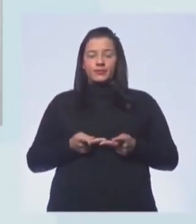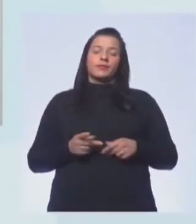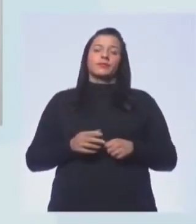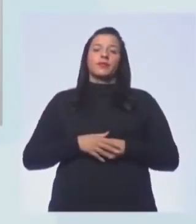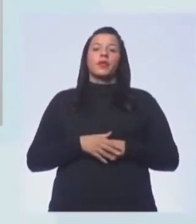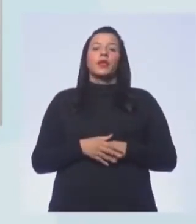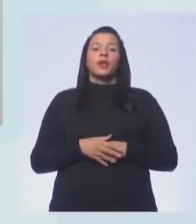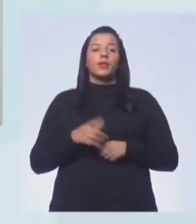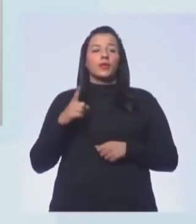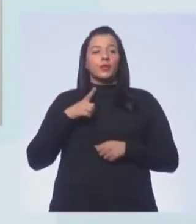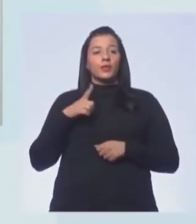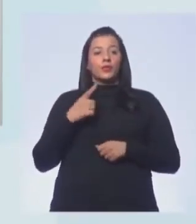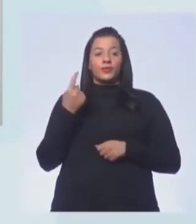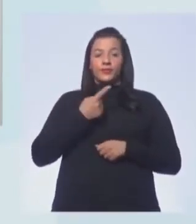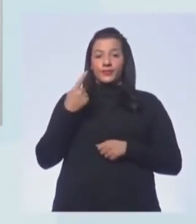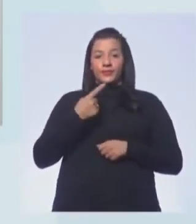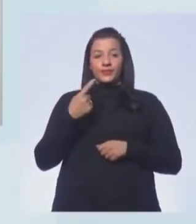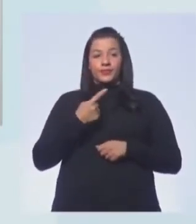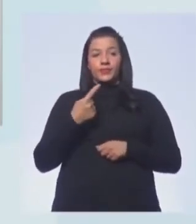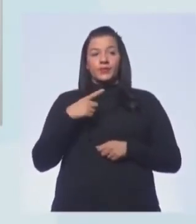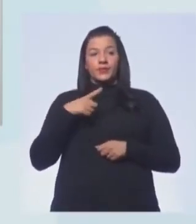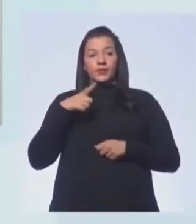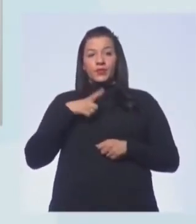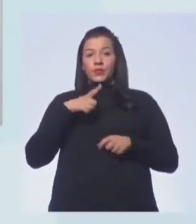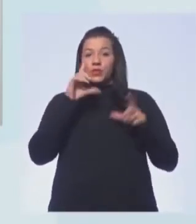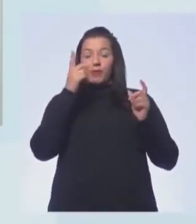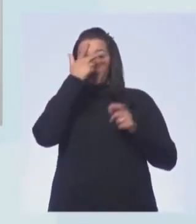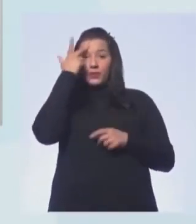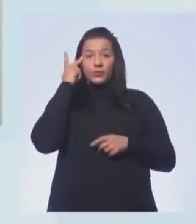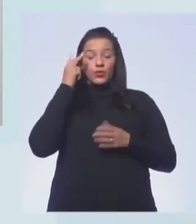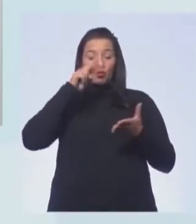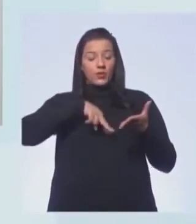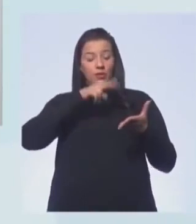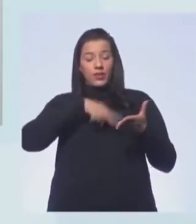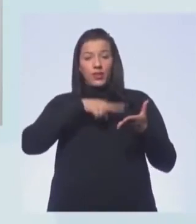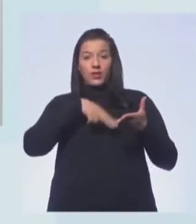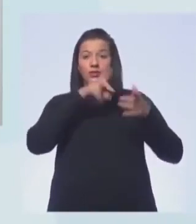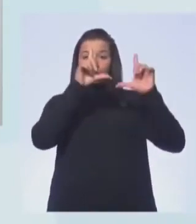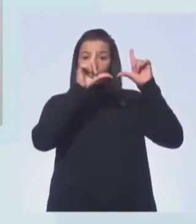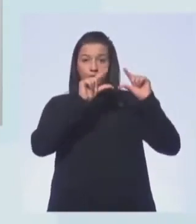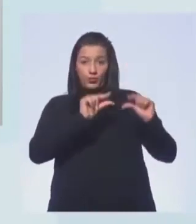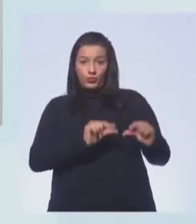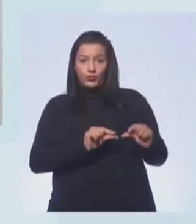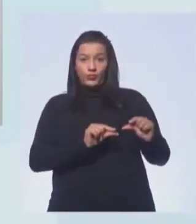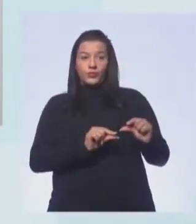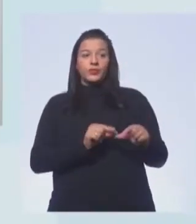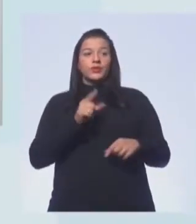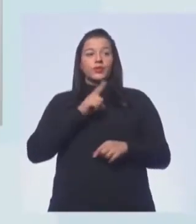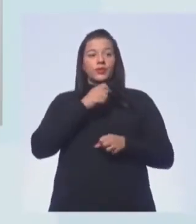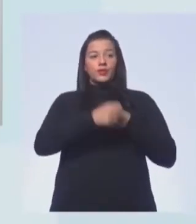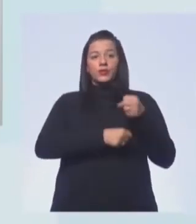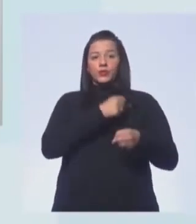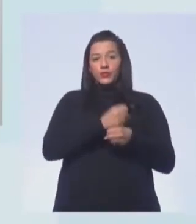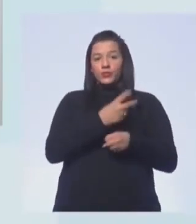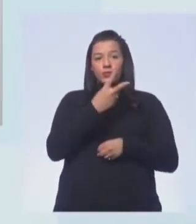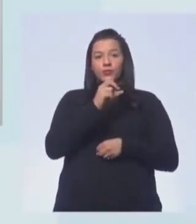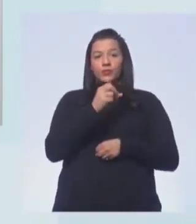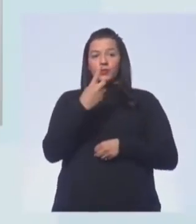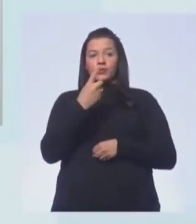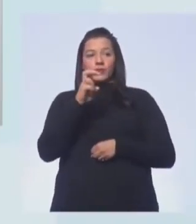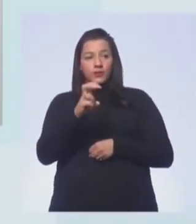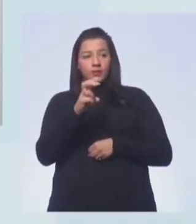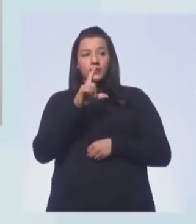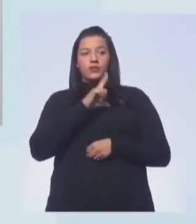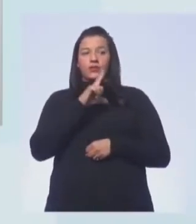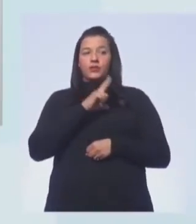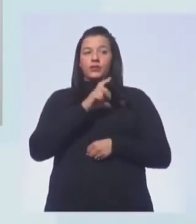dois gráficos, né? O primeiro está falando da queda do número de leitores, né? Então, em 2015 era 56%, que é a parte vermelhinha. Olha como a informação fica mais